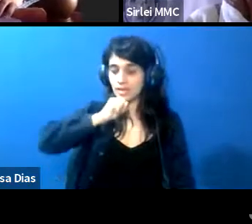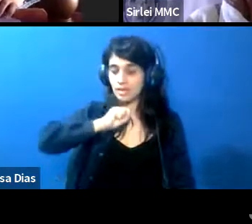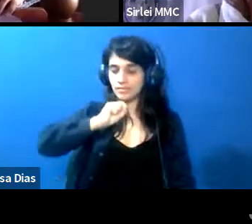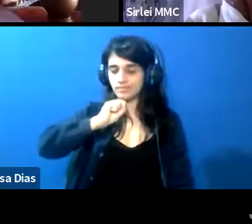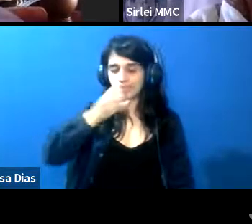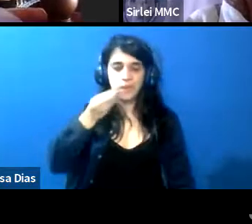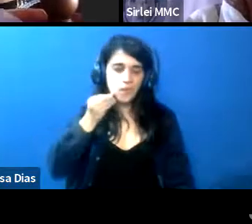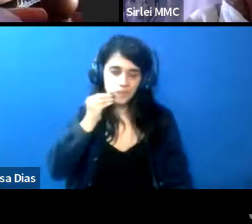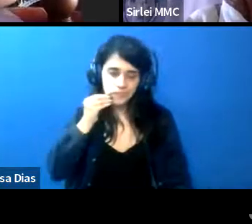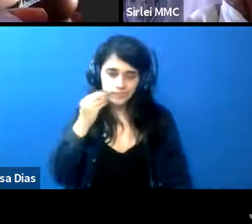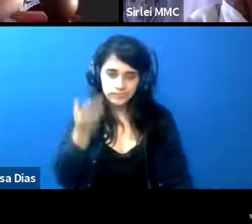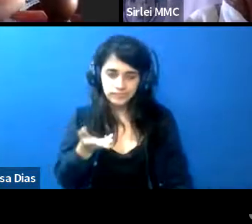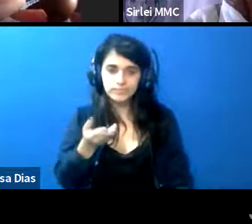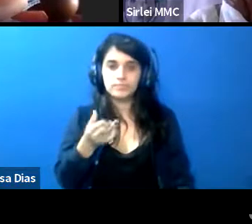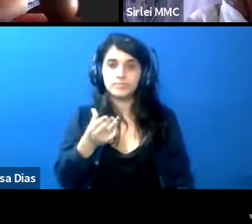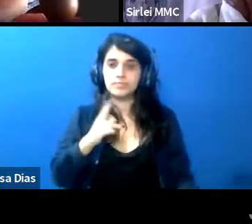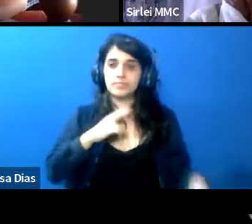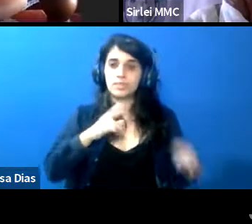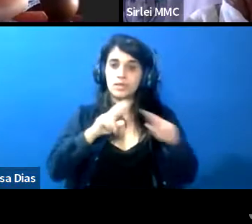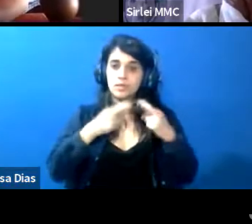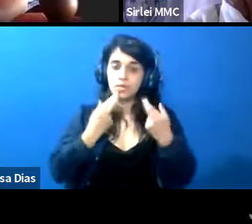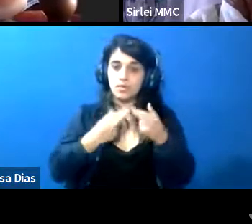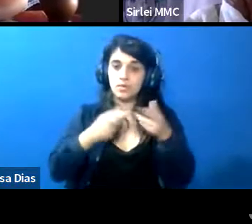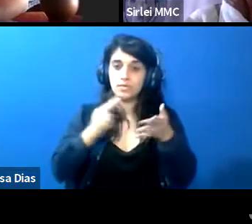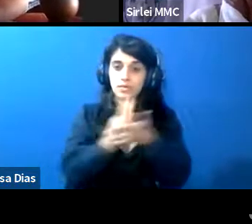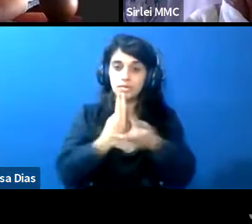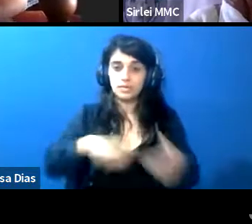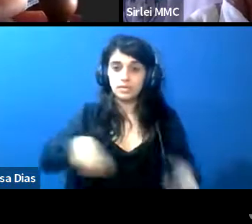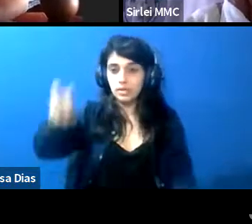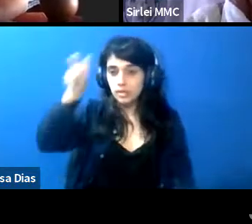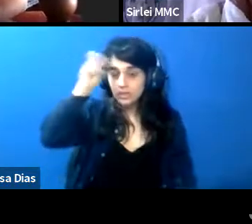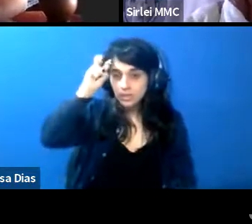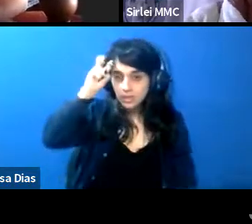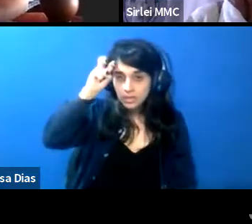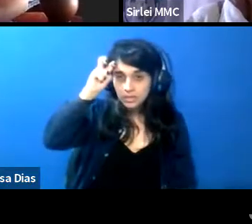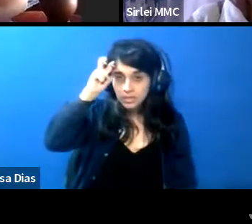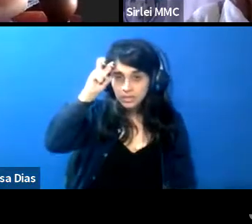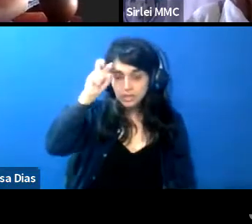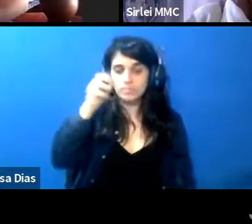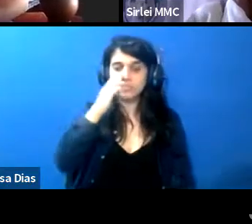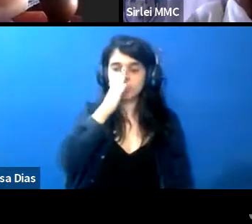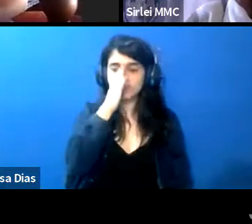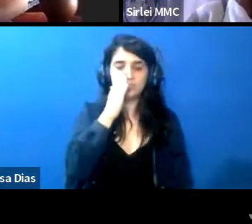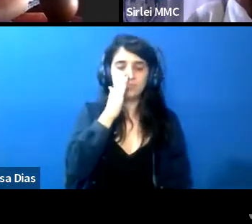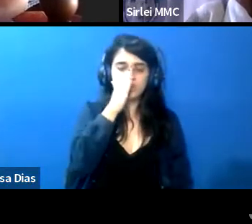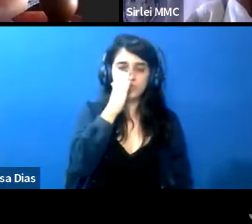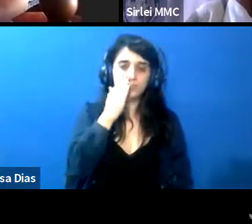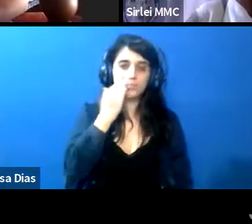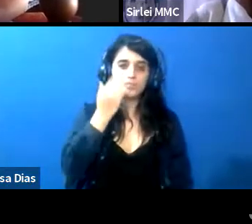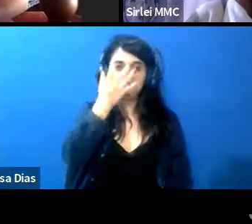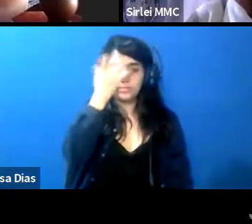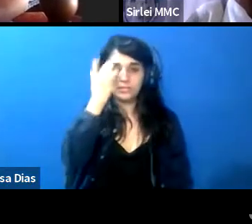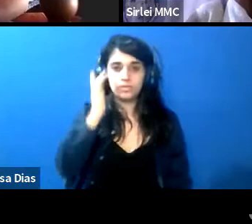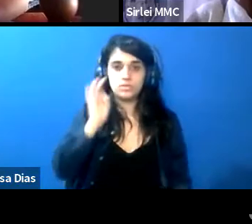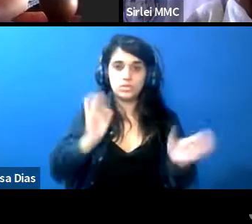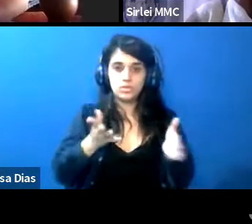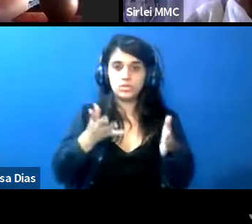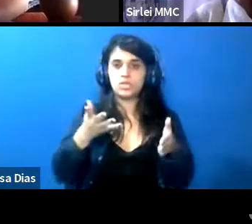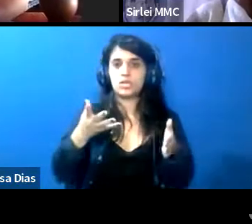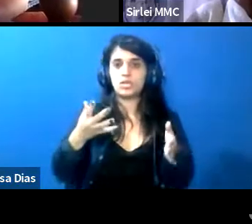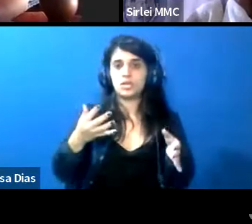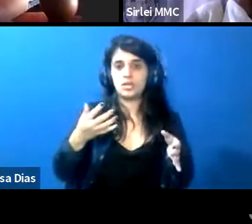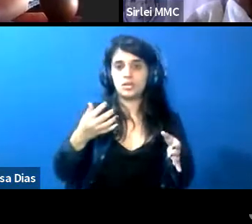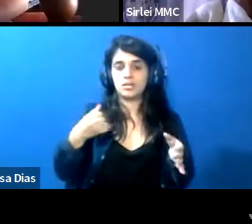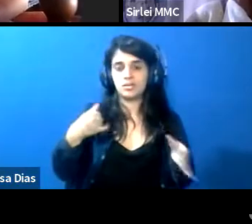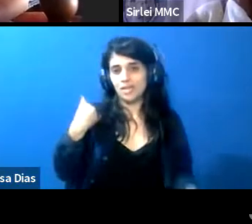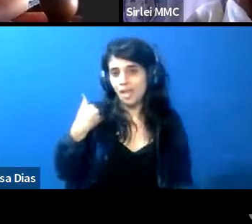né? A reunião acontece numa quinta-feira, que é um dia útil, um dia de semana, né? E as pessoas que já têm um pouco mais de idade,